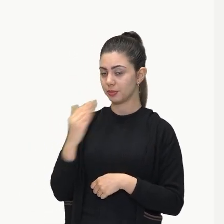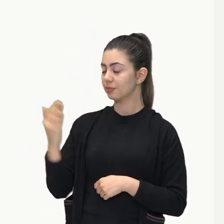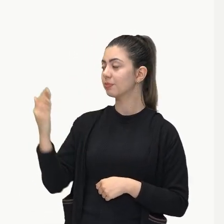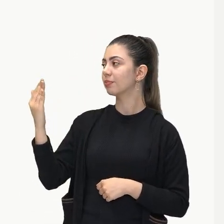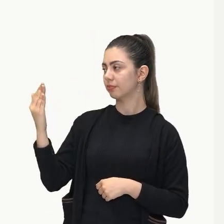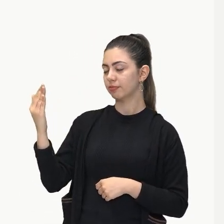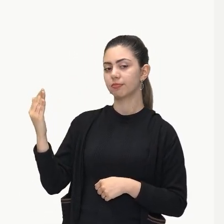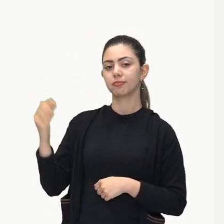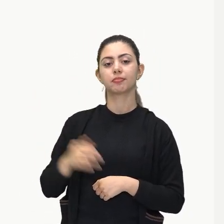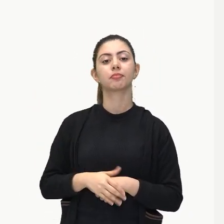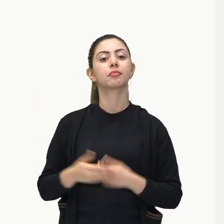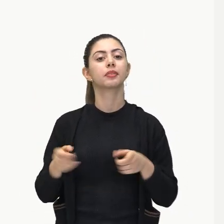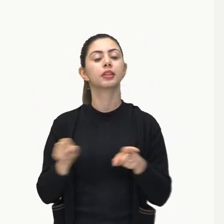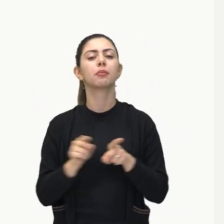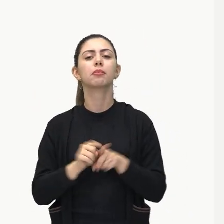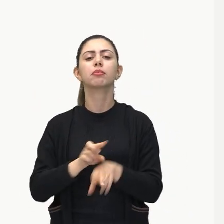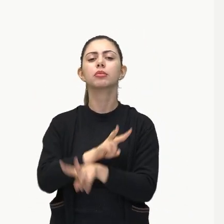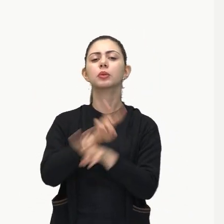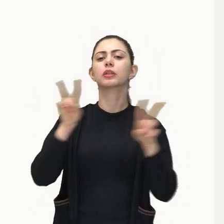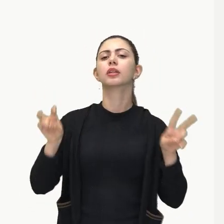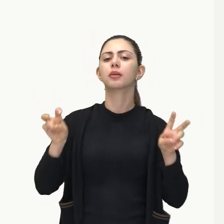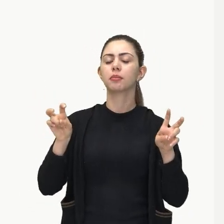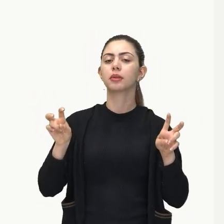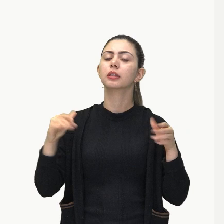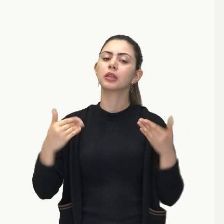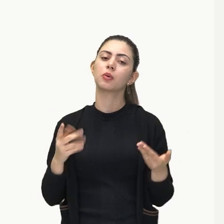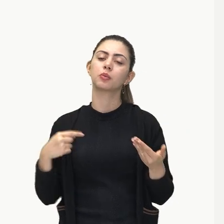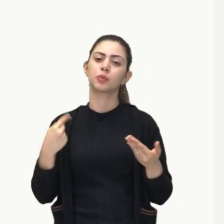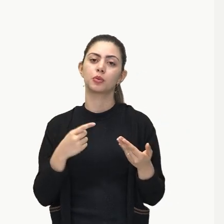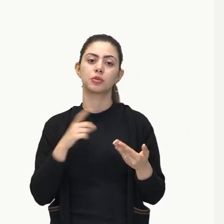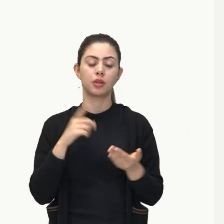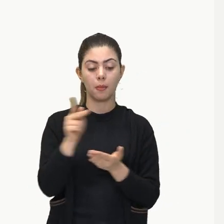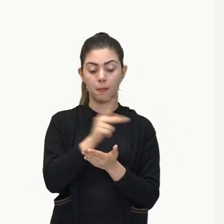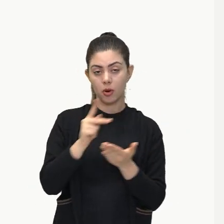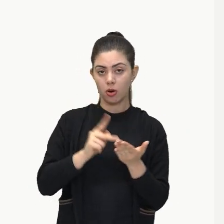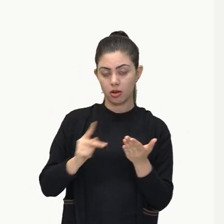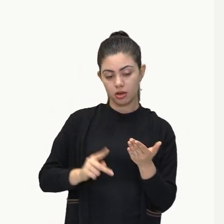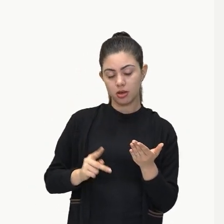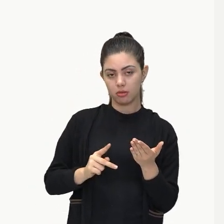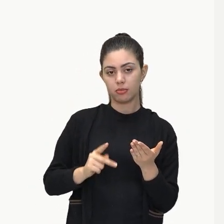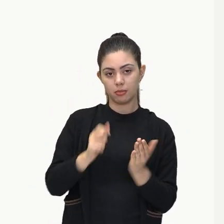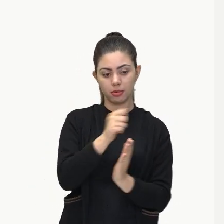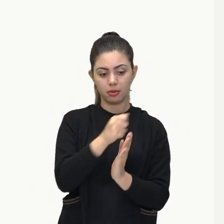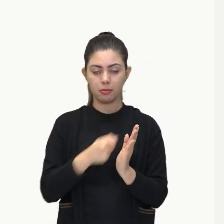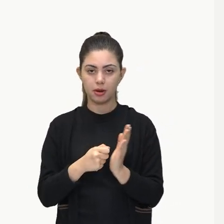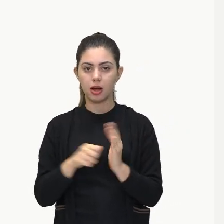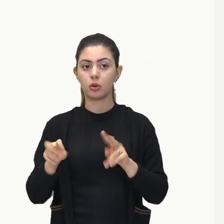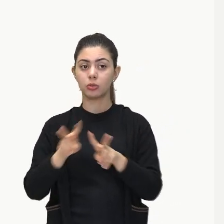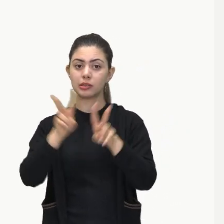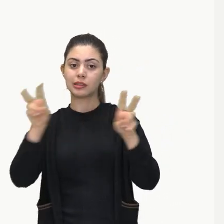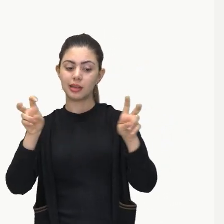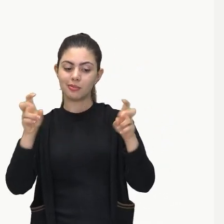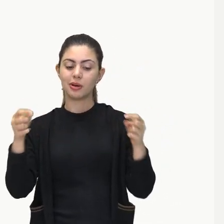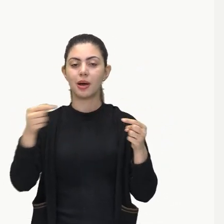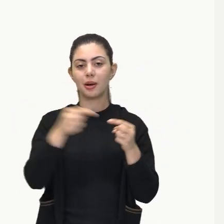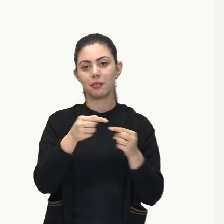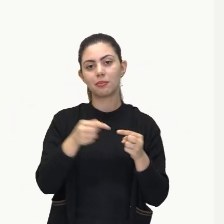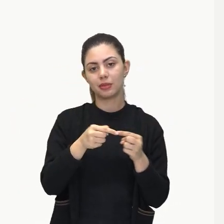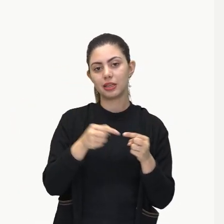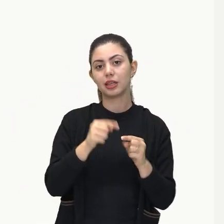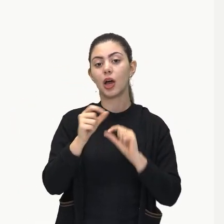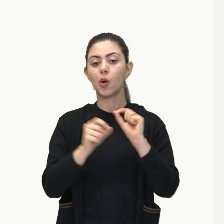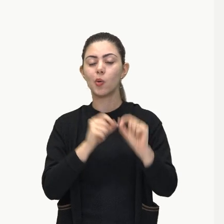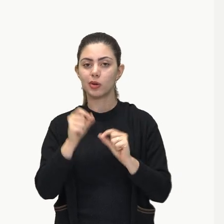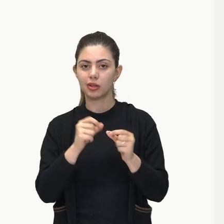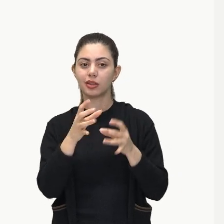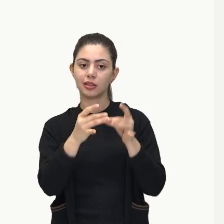O nosso título, toda vez que nós olhamos para um poema, já nos anuncia bastante do que a gente vai ter. E o nome é bastante